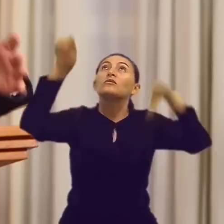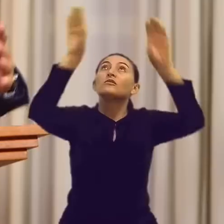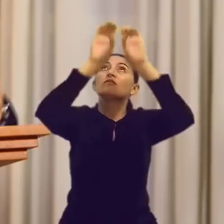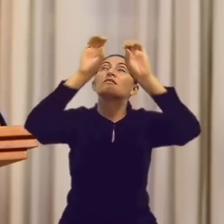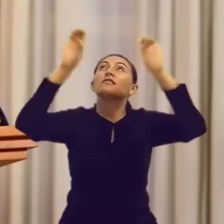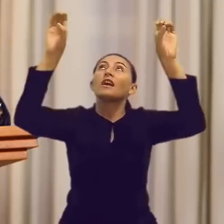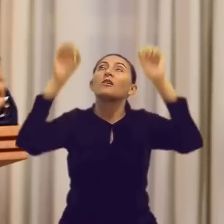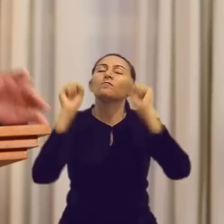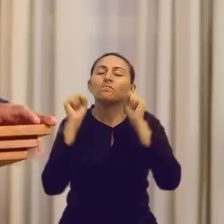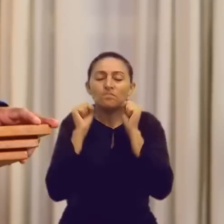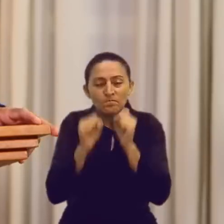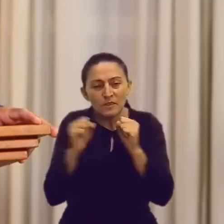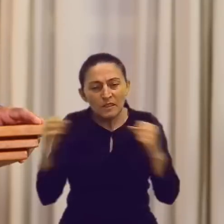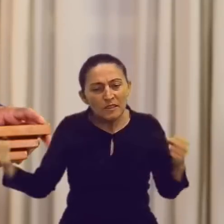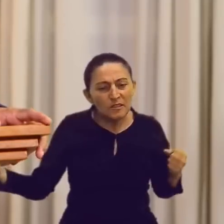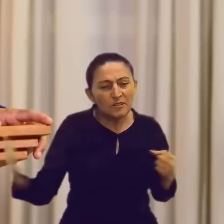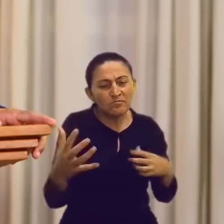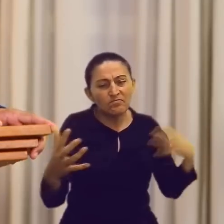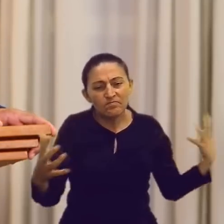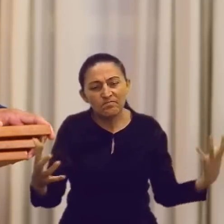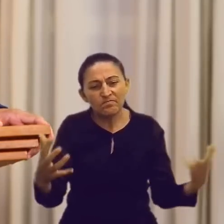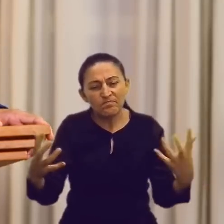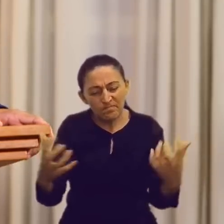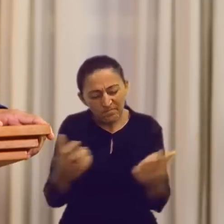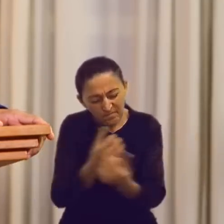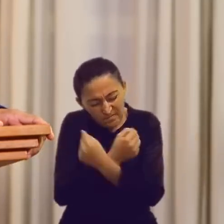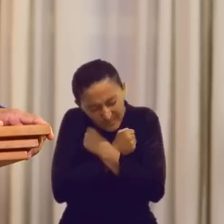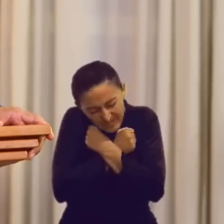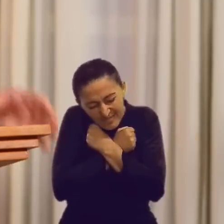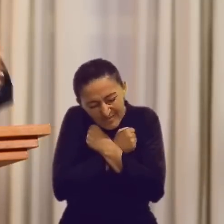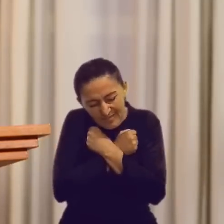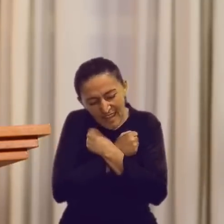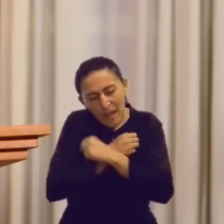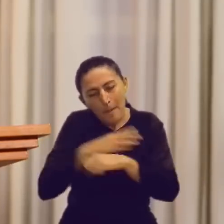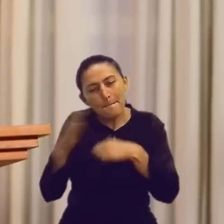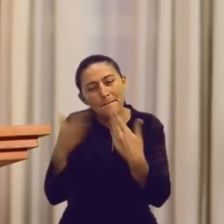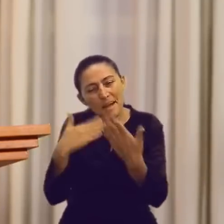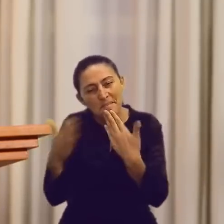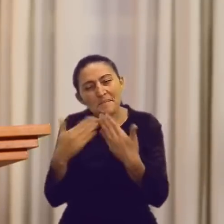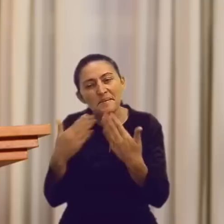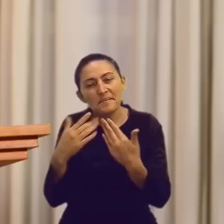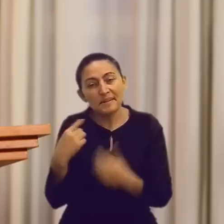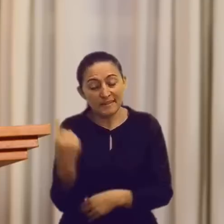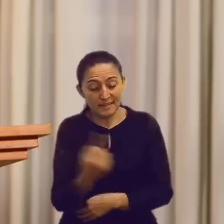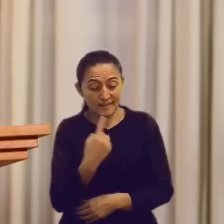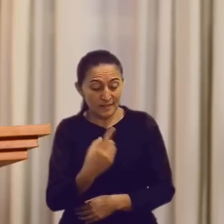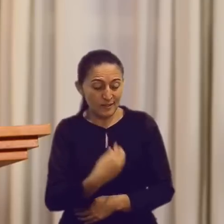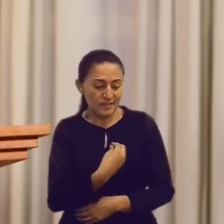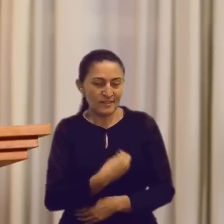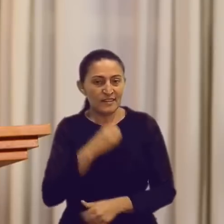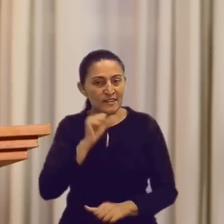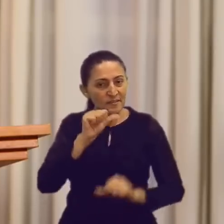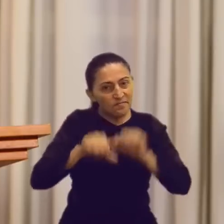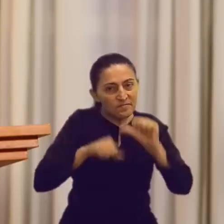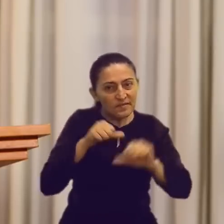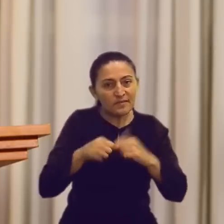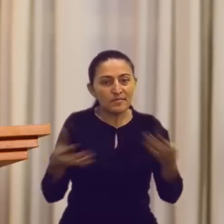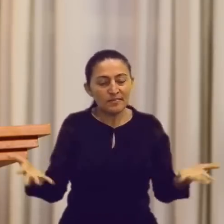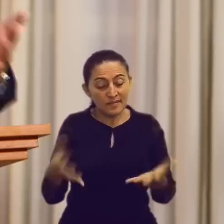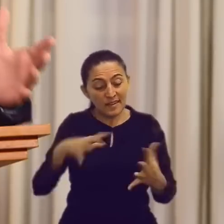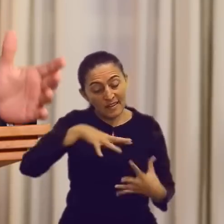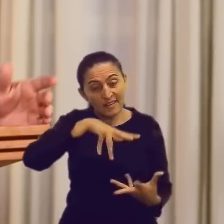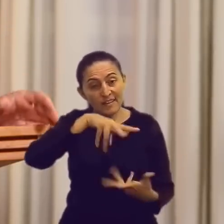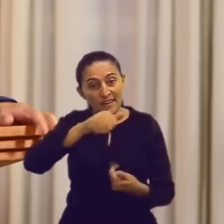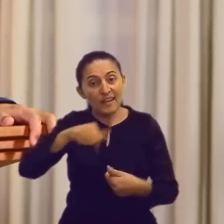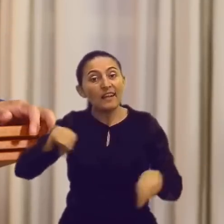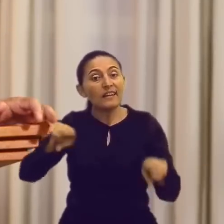possamos, abraçados, conversar muita coisa da nossa vida transformada aqui na terra e também